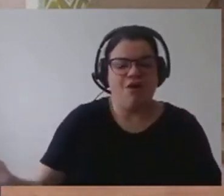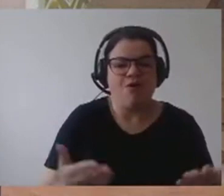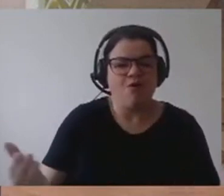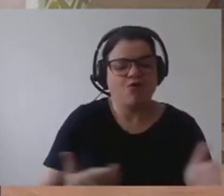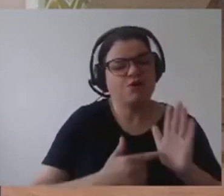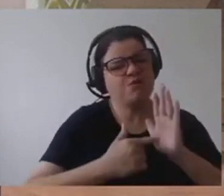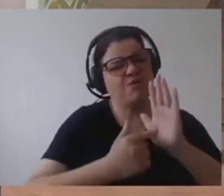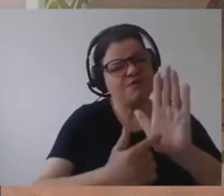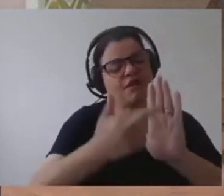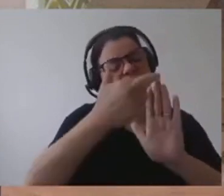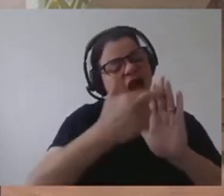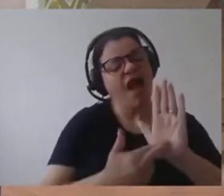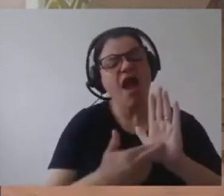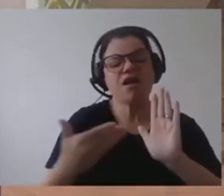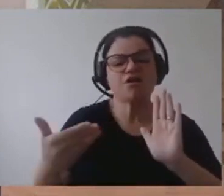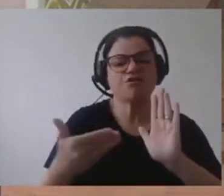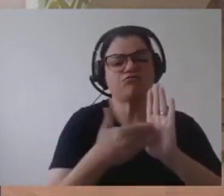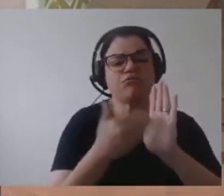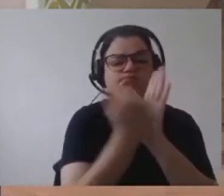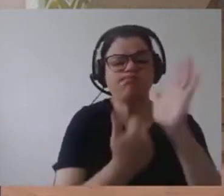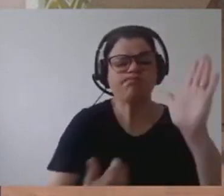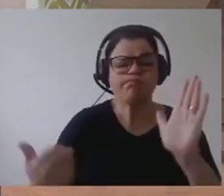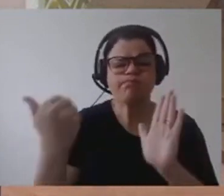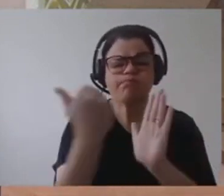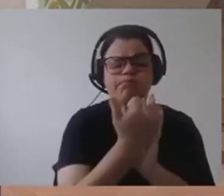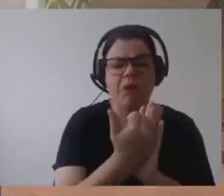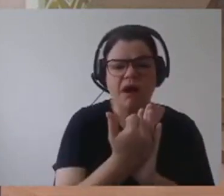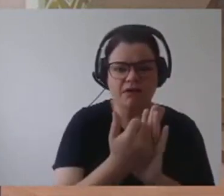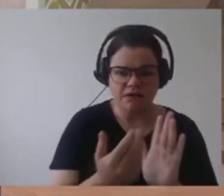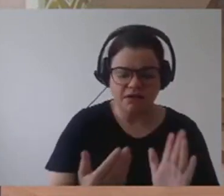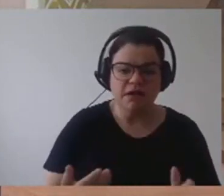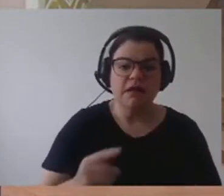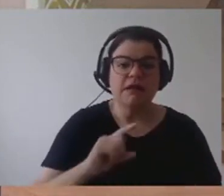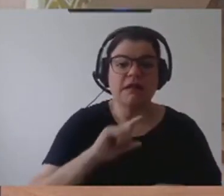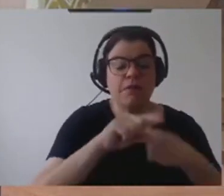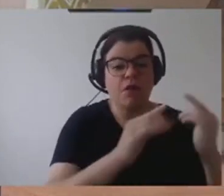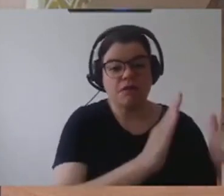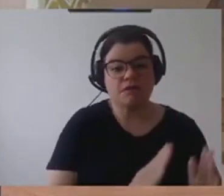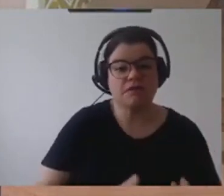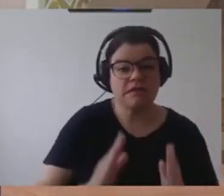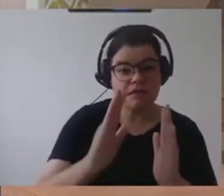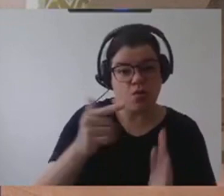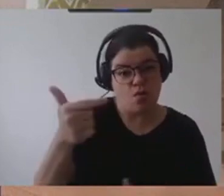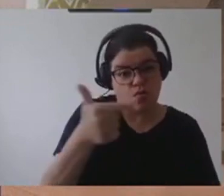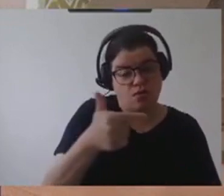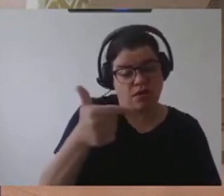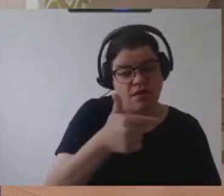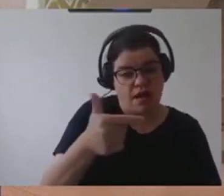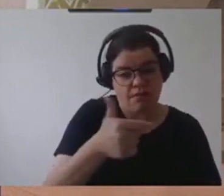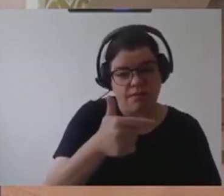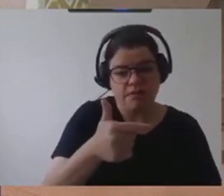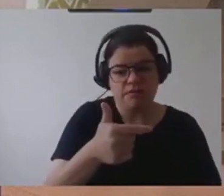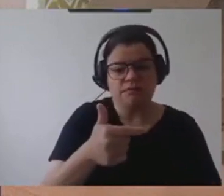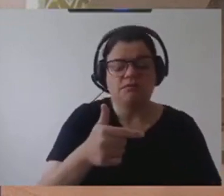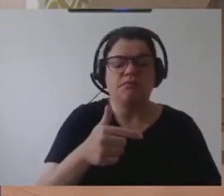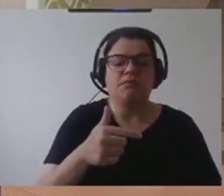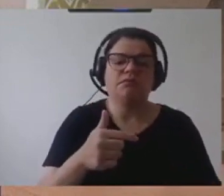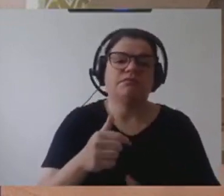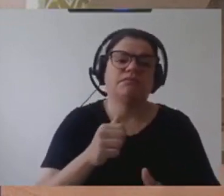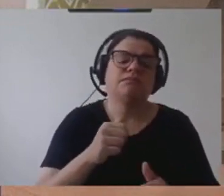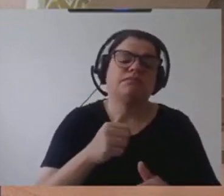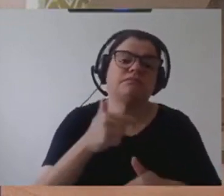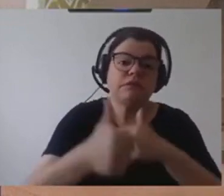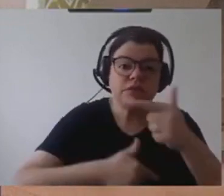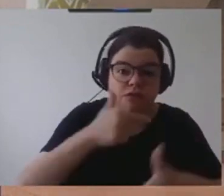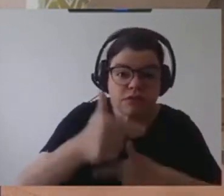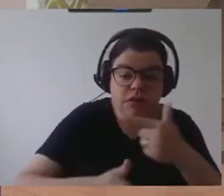resultado deste reconhecimento depois a segunda etapa veio com os trabalhos que foram validados pelo